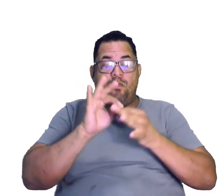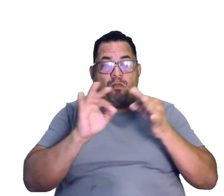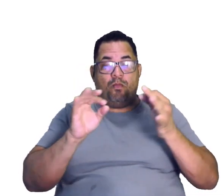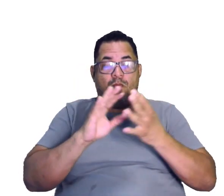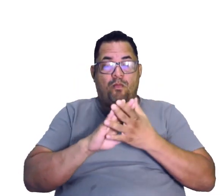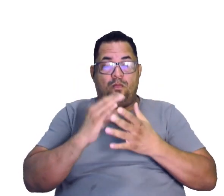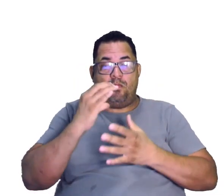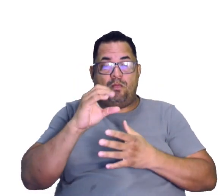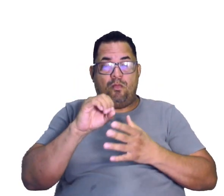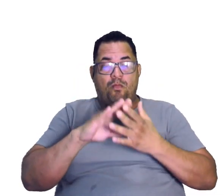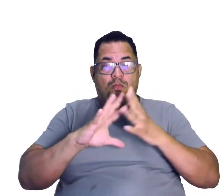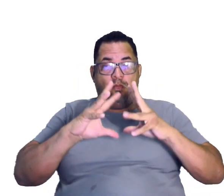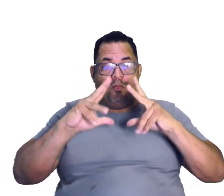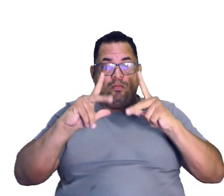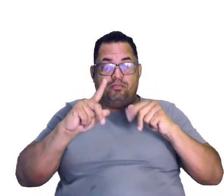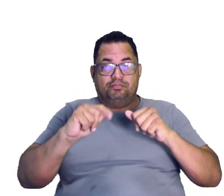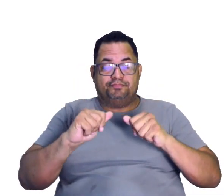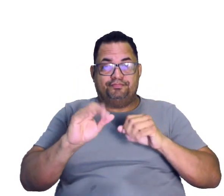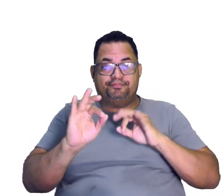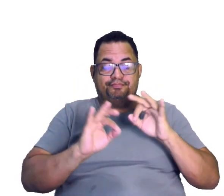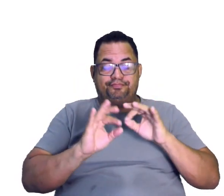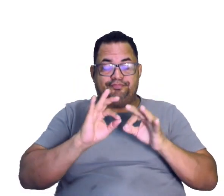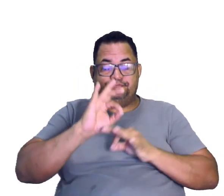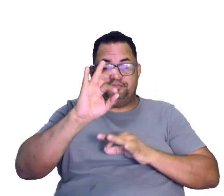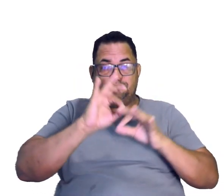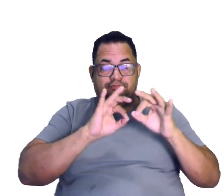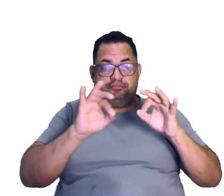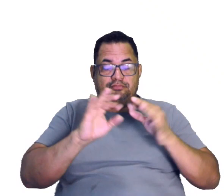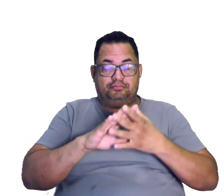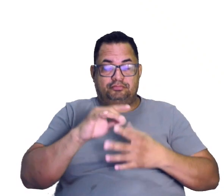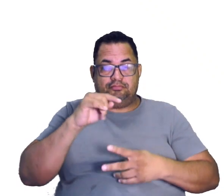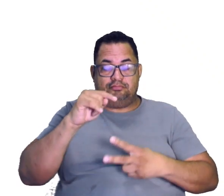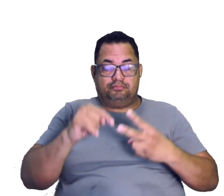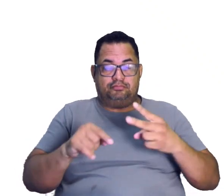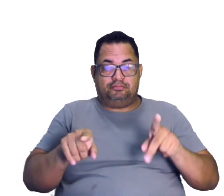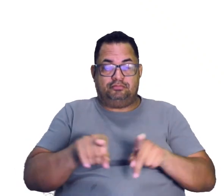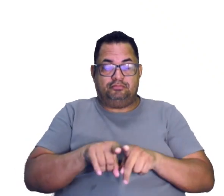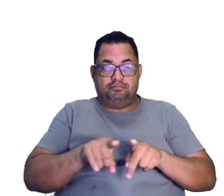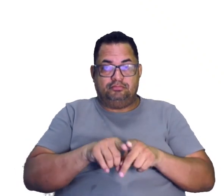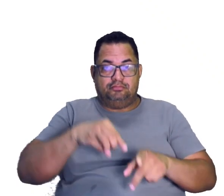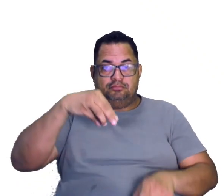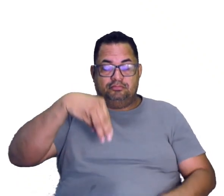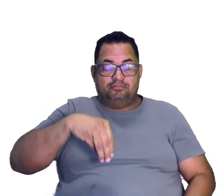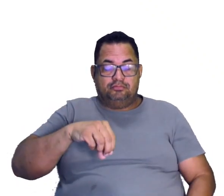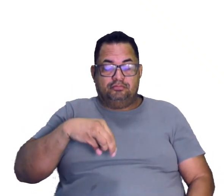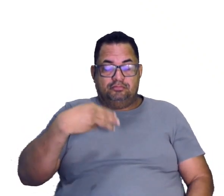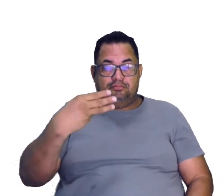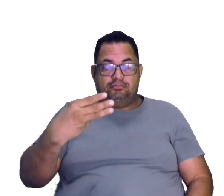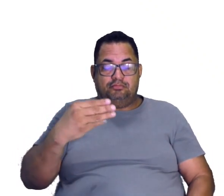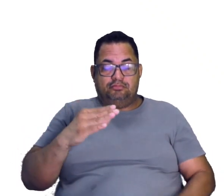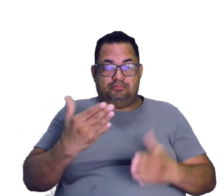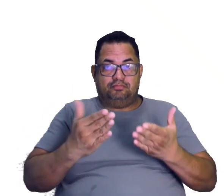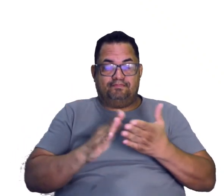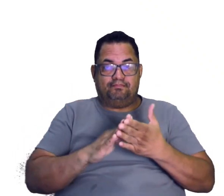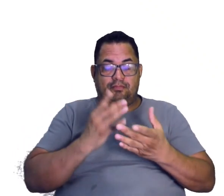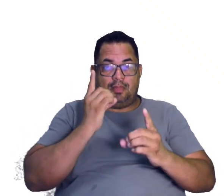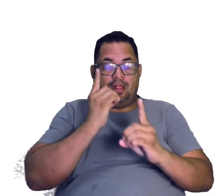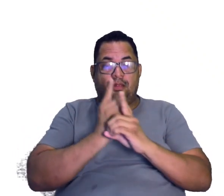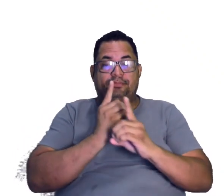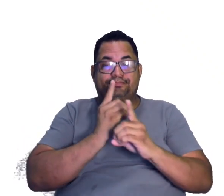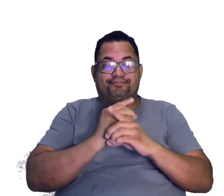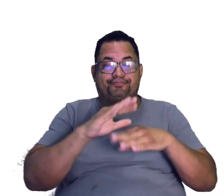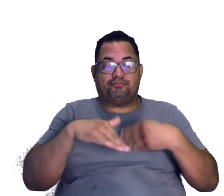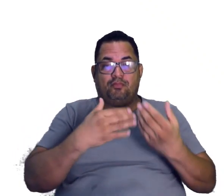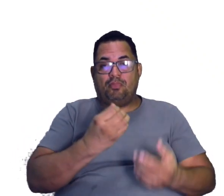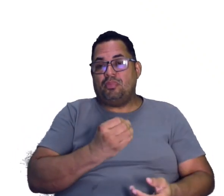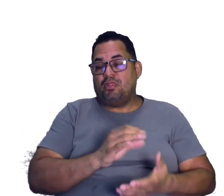cúbicos e todas as suas medidas nas 3 dimensões também em metros cúbicos. E ele quer que a gente diga qual é